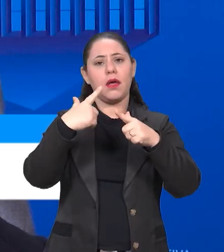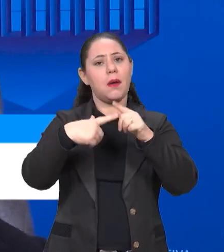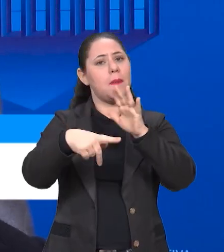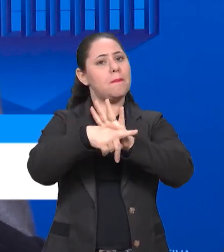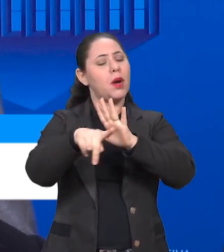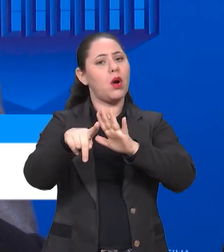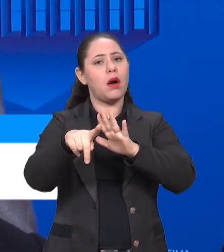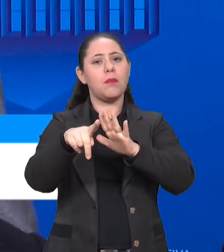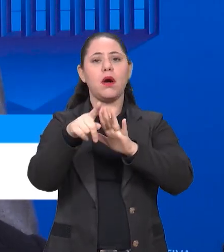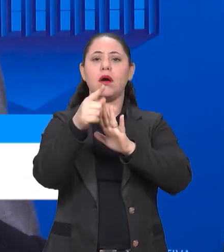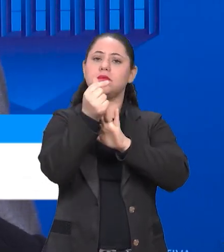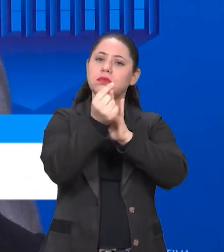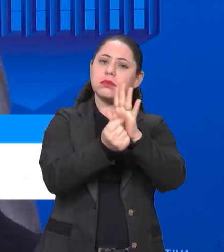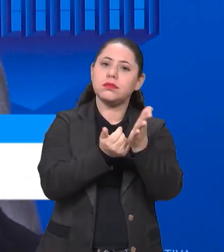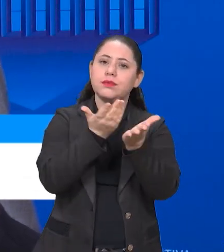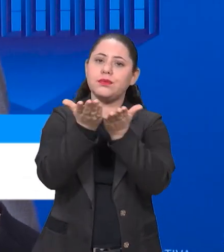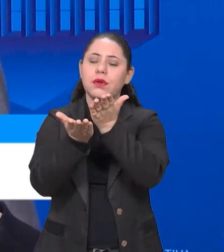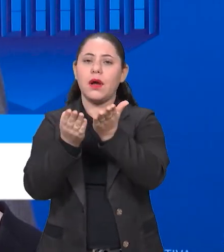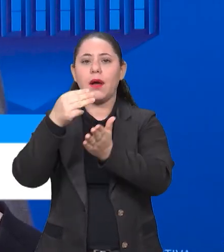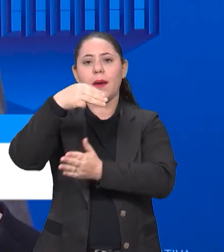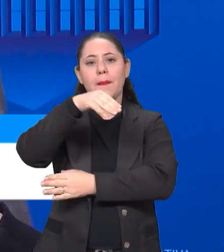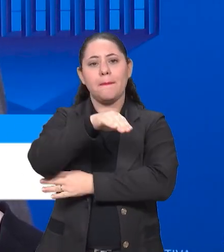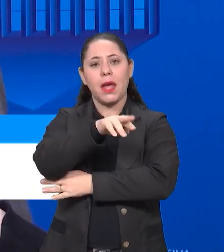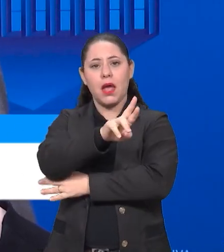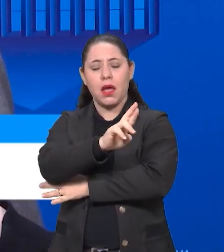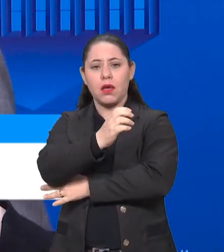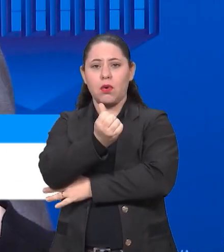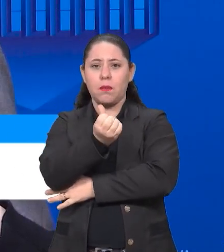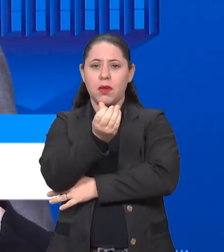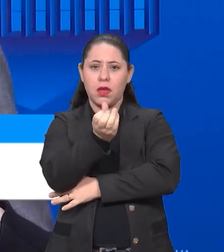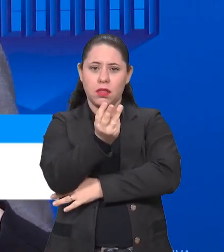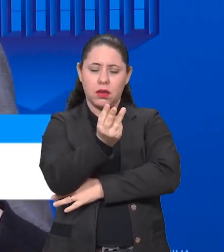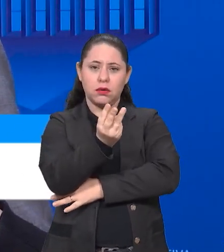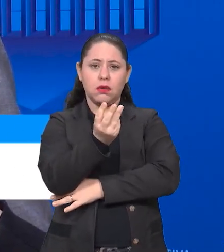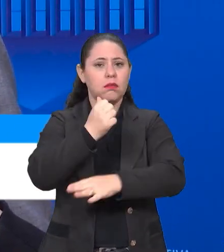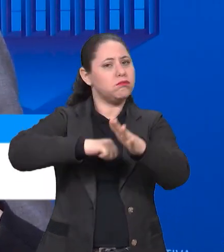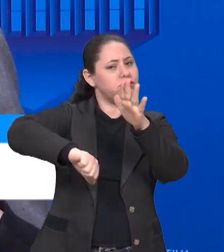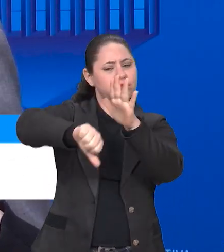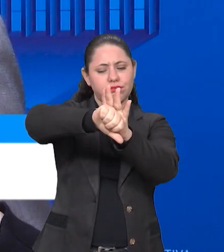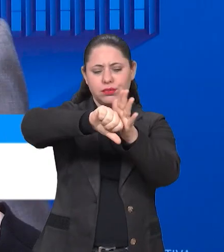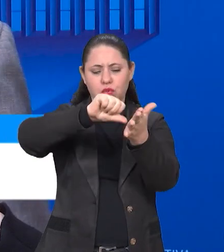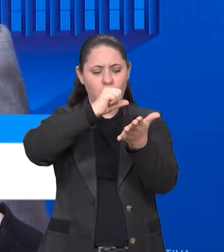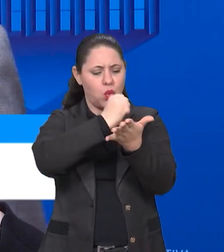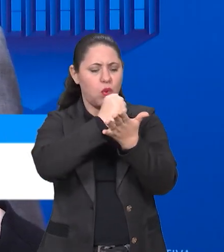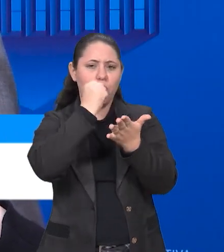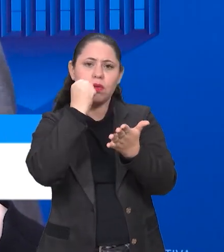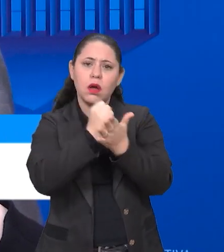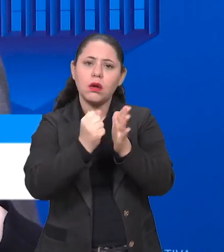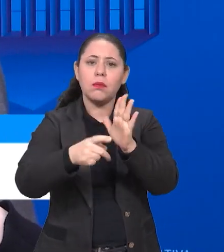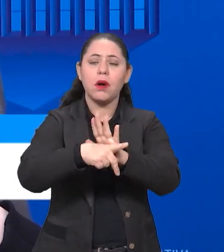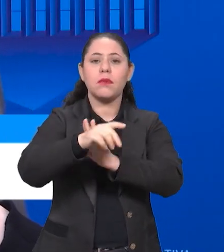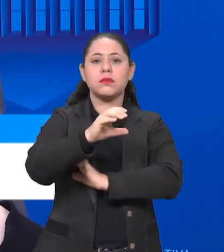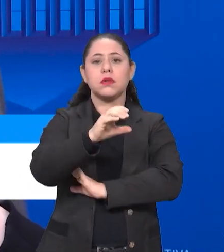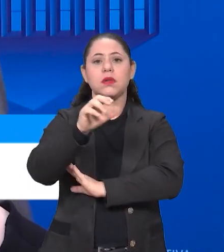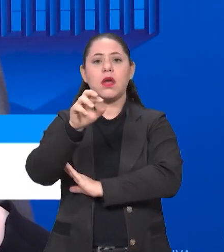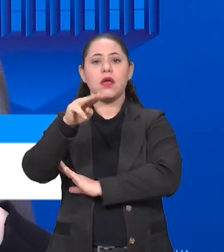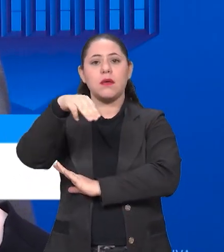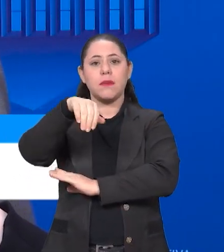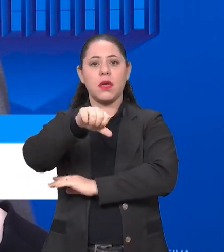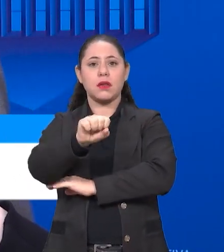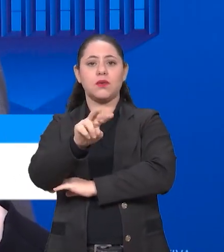essa questão que trata da concessão da BR-163, do descumprimento contratual por parte